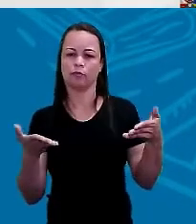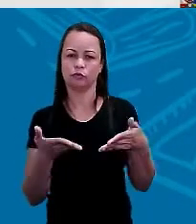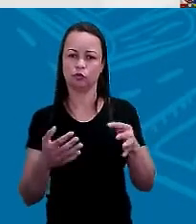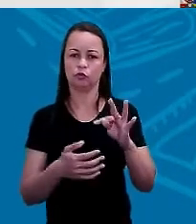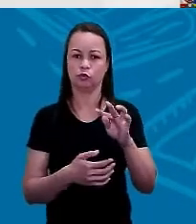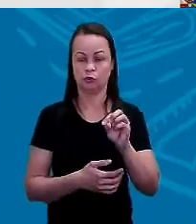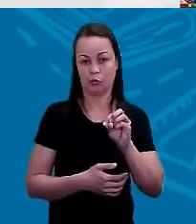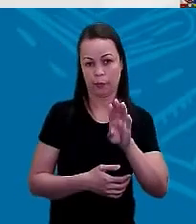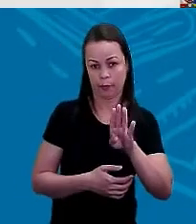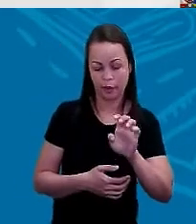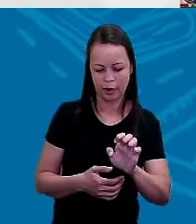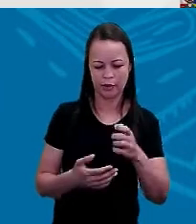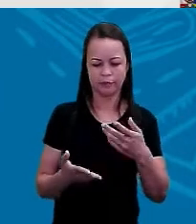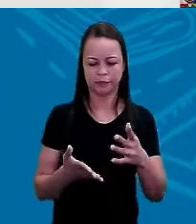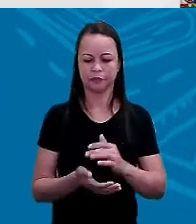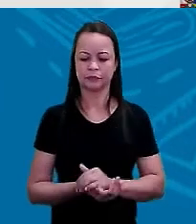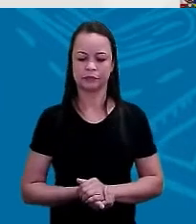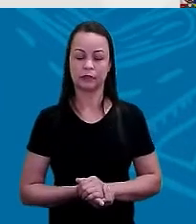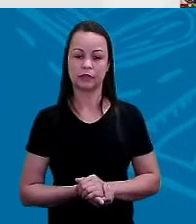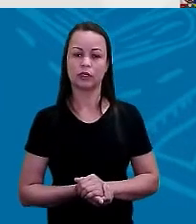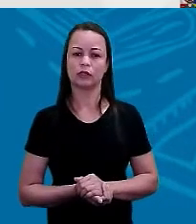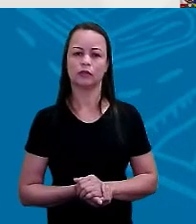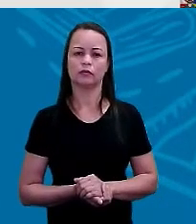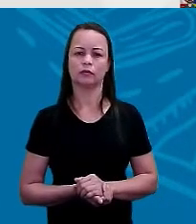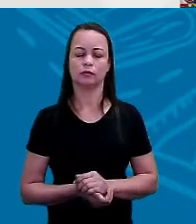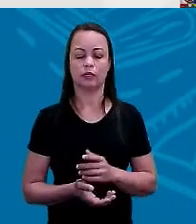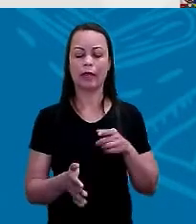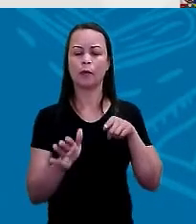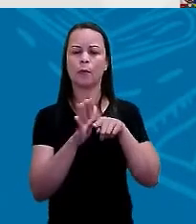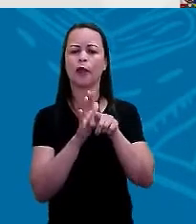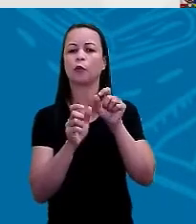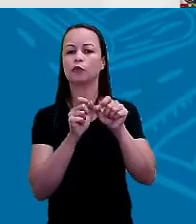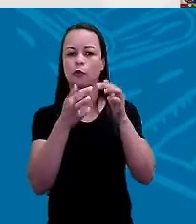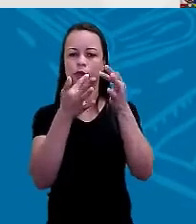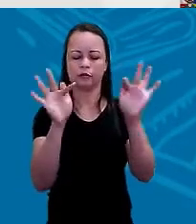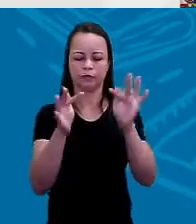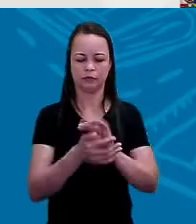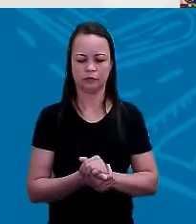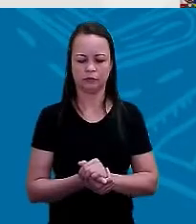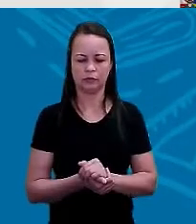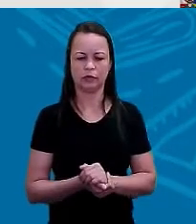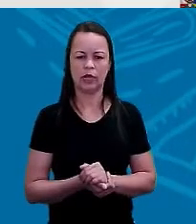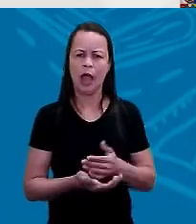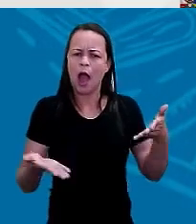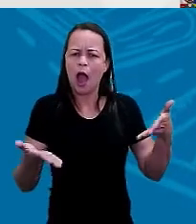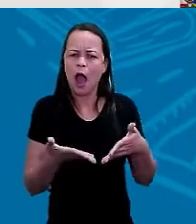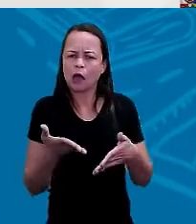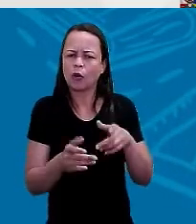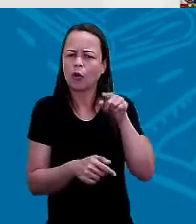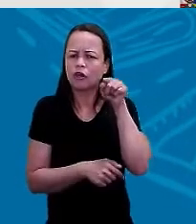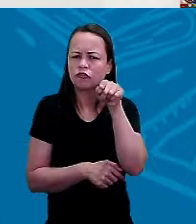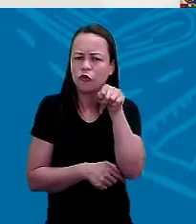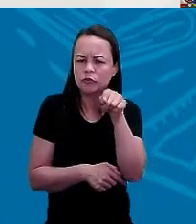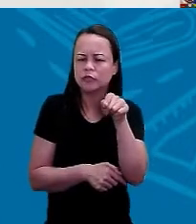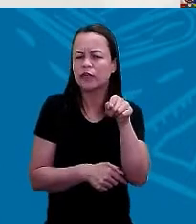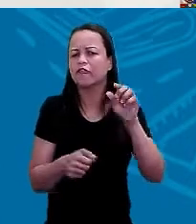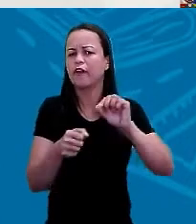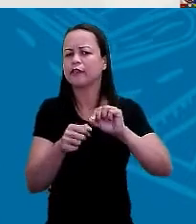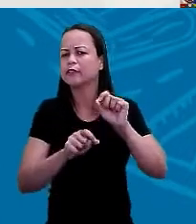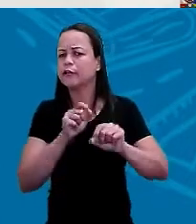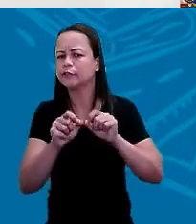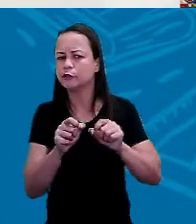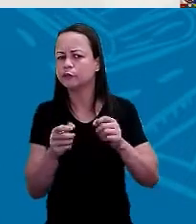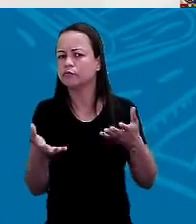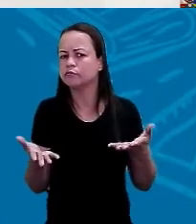também. Então, vamos ver aí. Júlio vai perguntar assim, o que você está fazendo agora? Olha aí a palavra doing